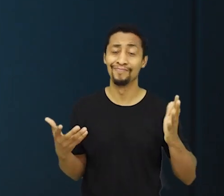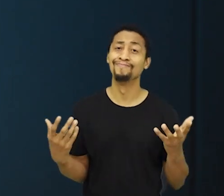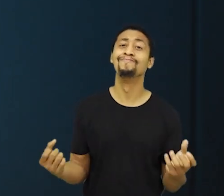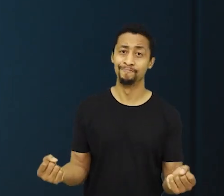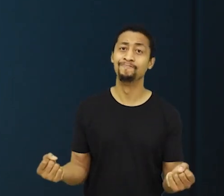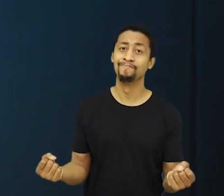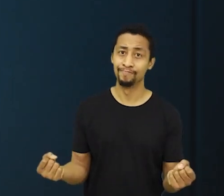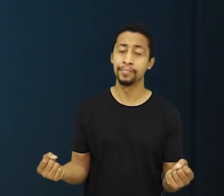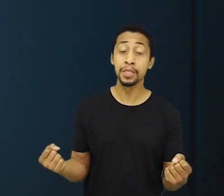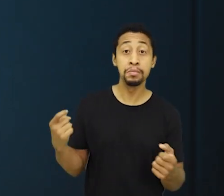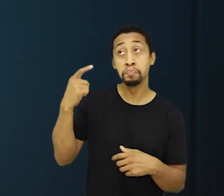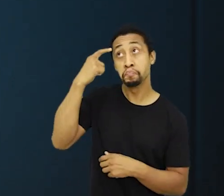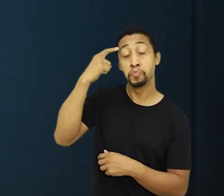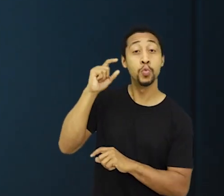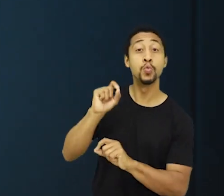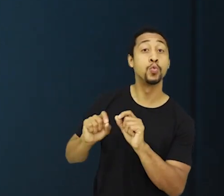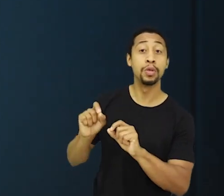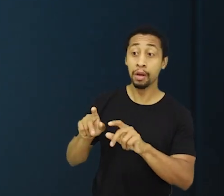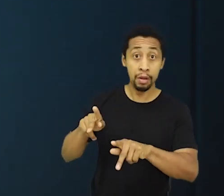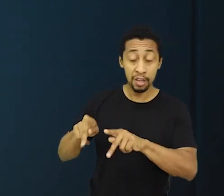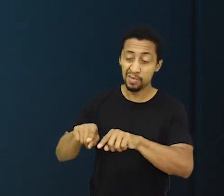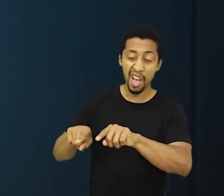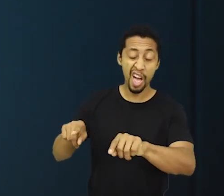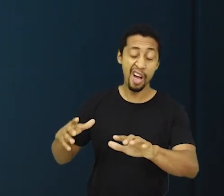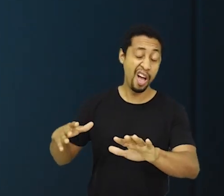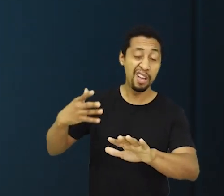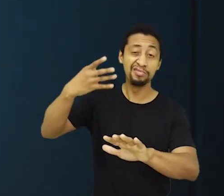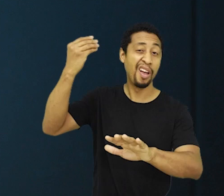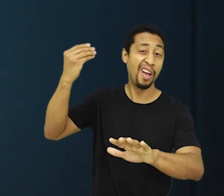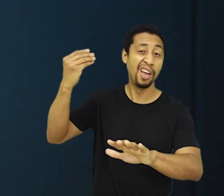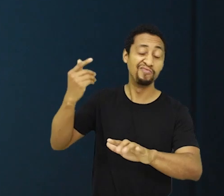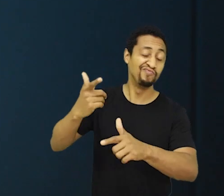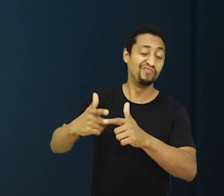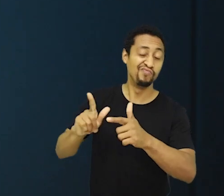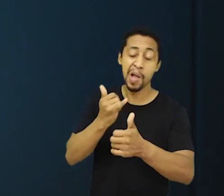pensando que a civilização esquece e passa um pano por cima,